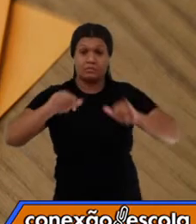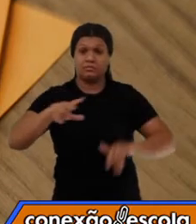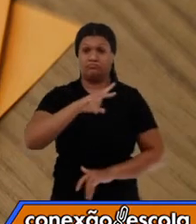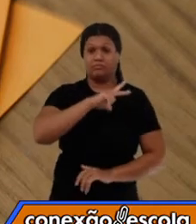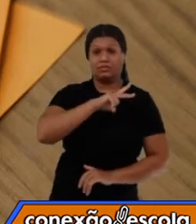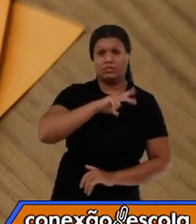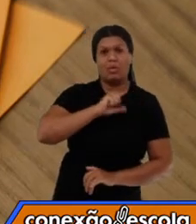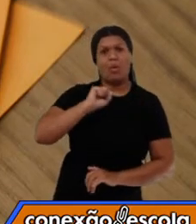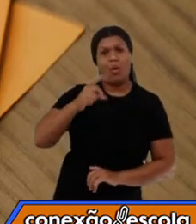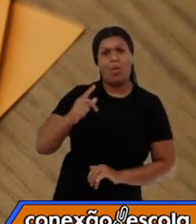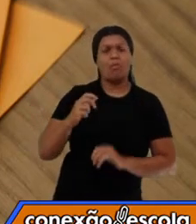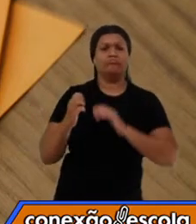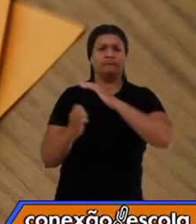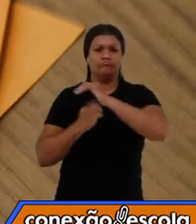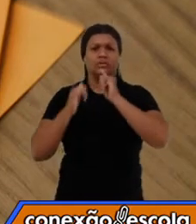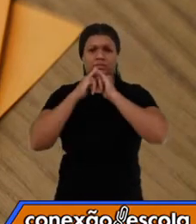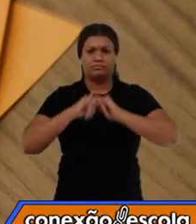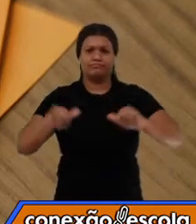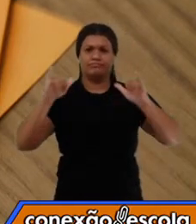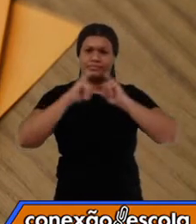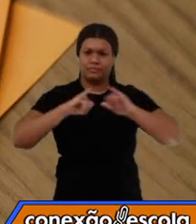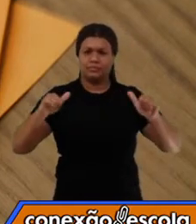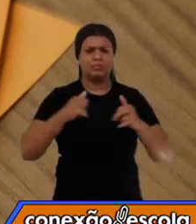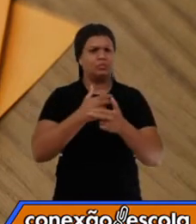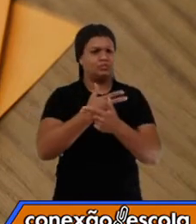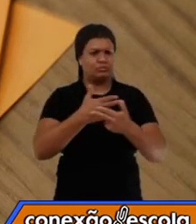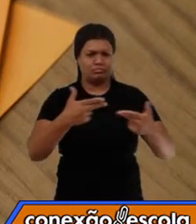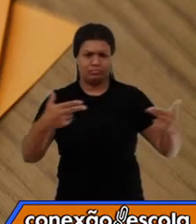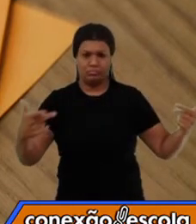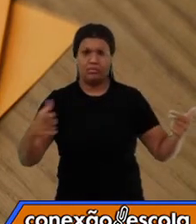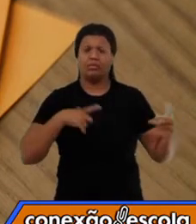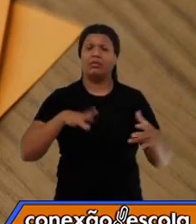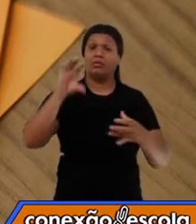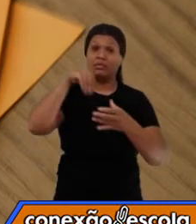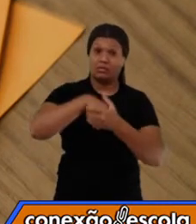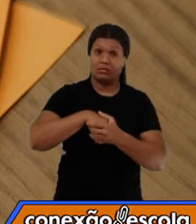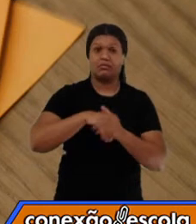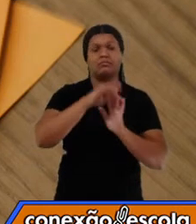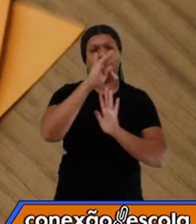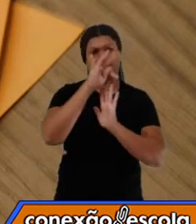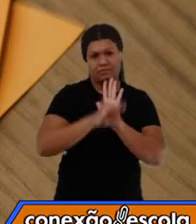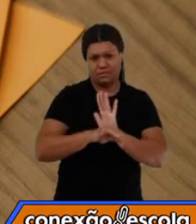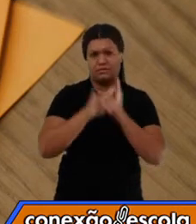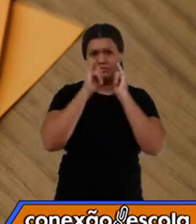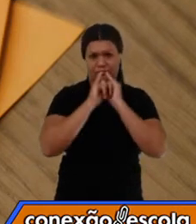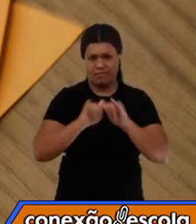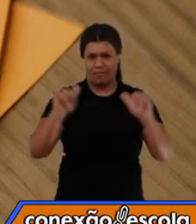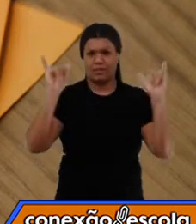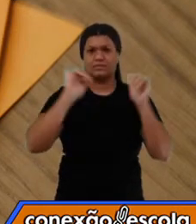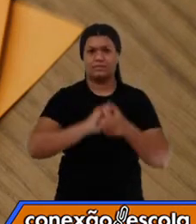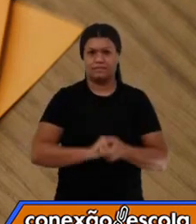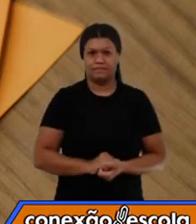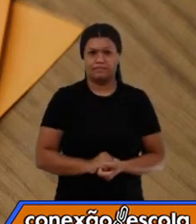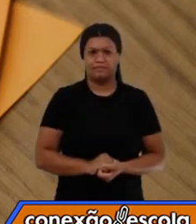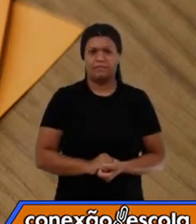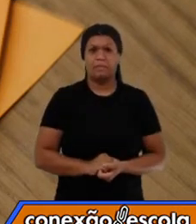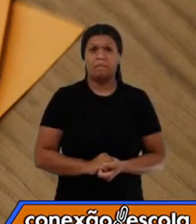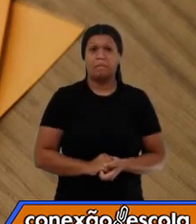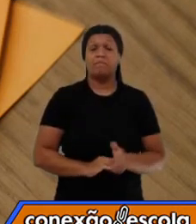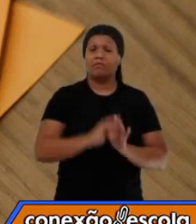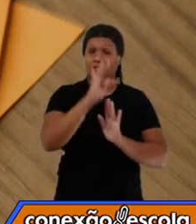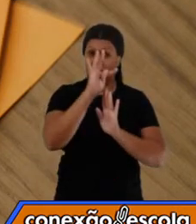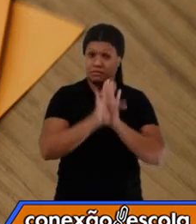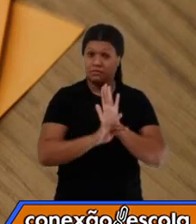ou comerciais úteis. Tudo isso tem no texto informativo. E esses